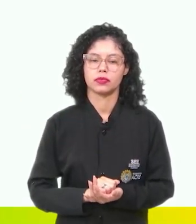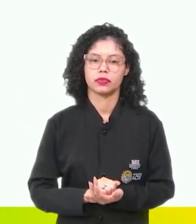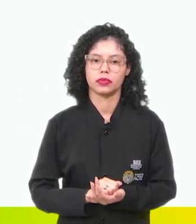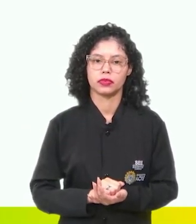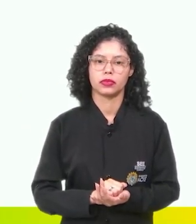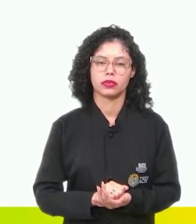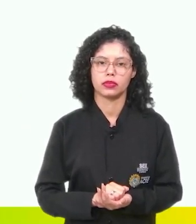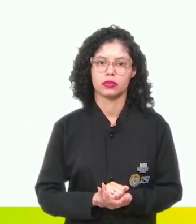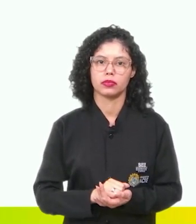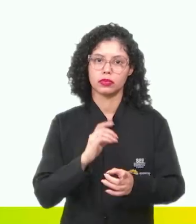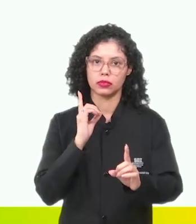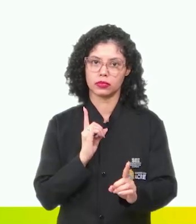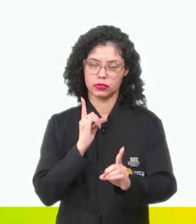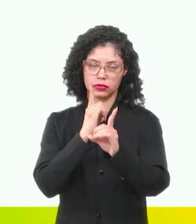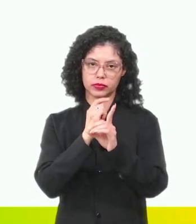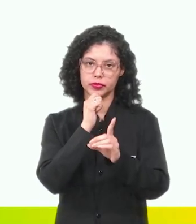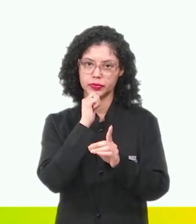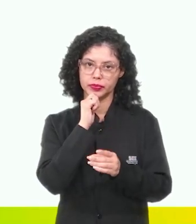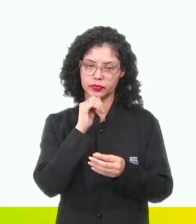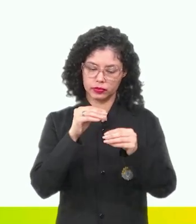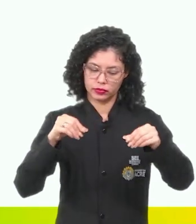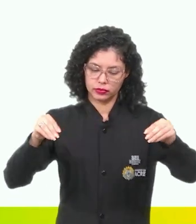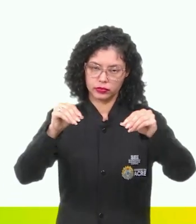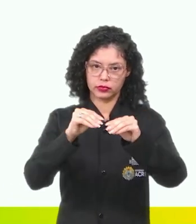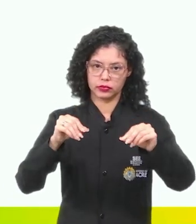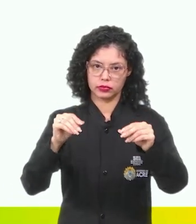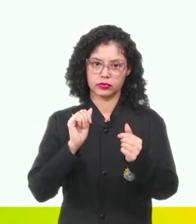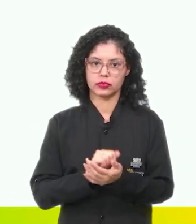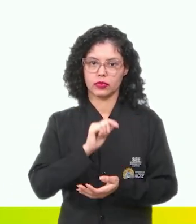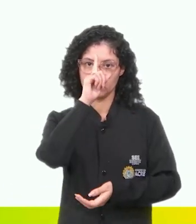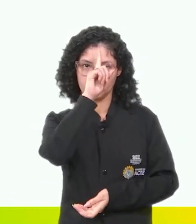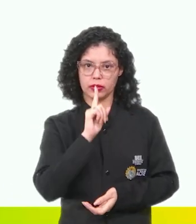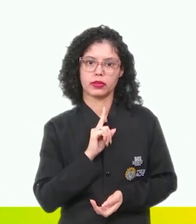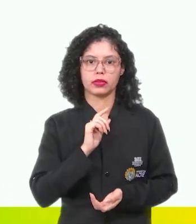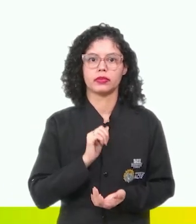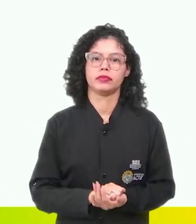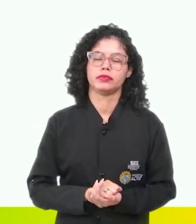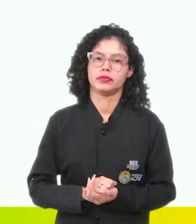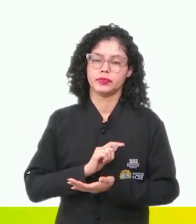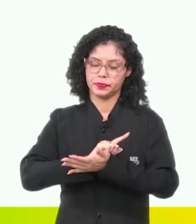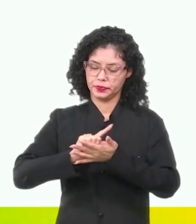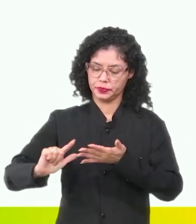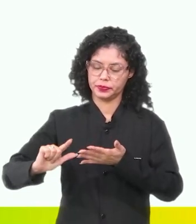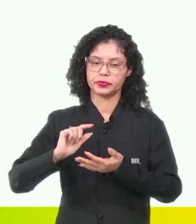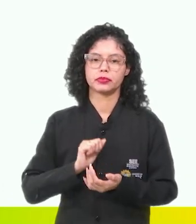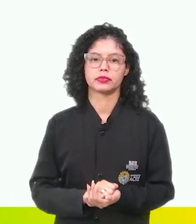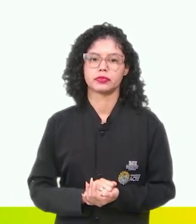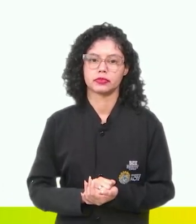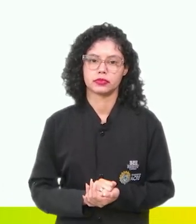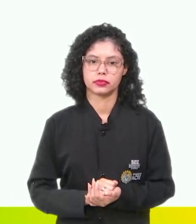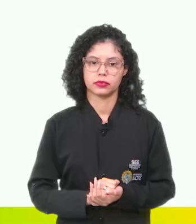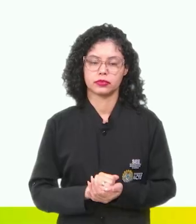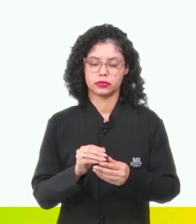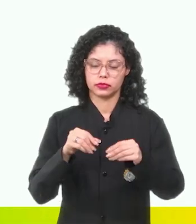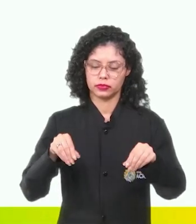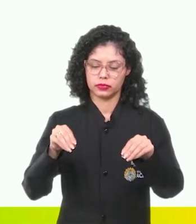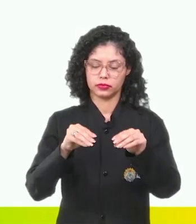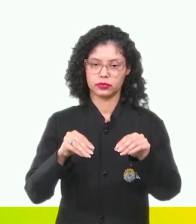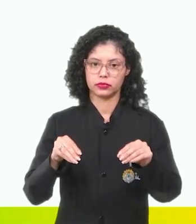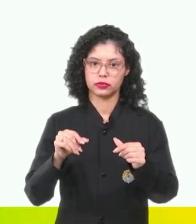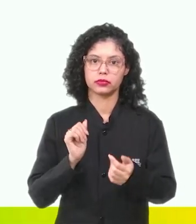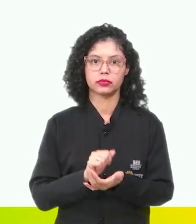Ele encontrou uma semente amarela e lisa Ele encontrou uma semente